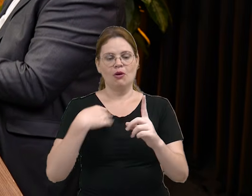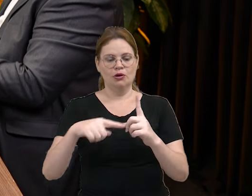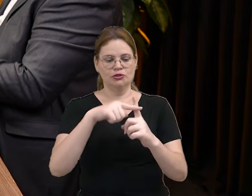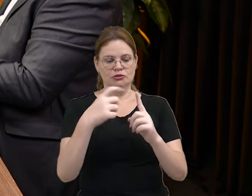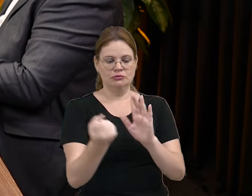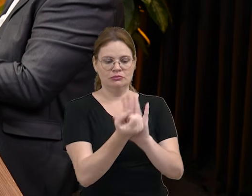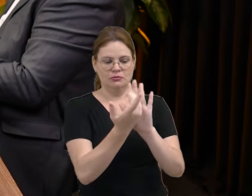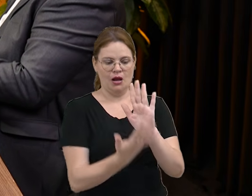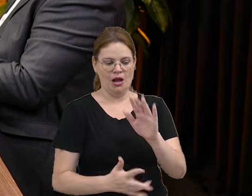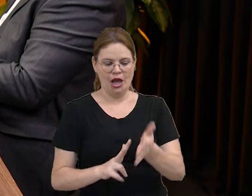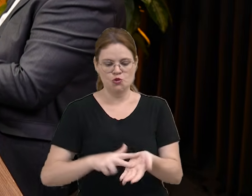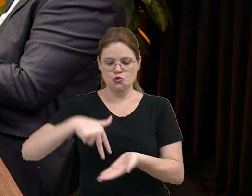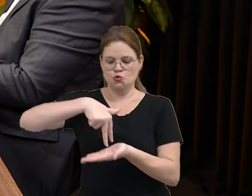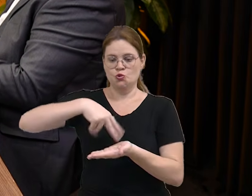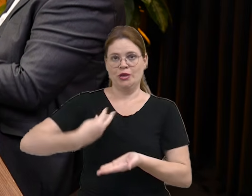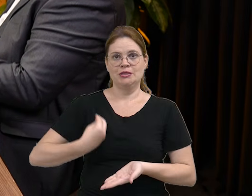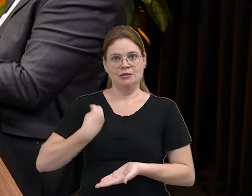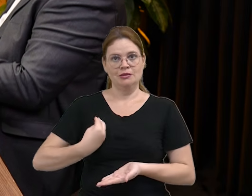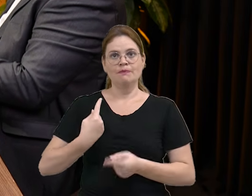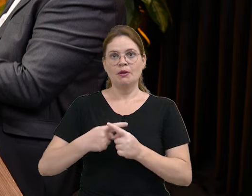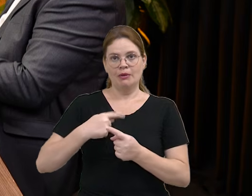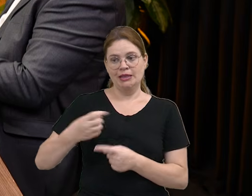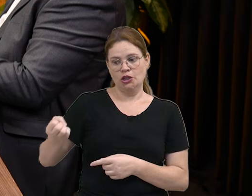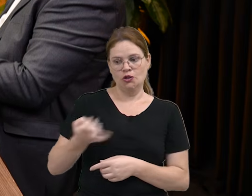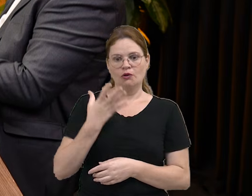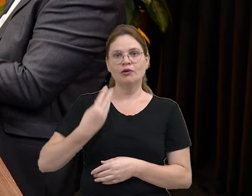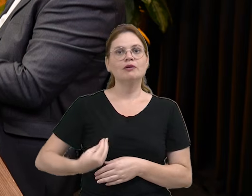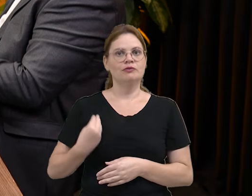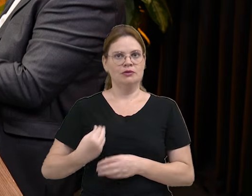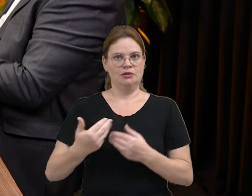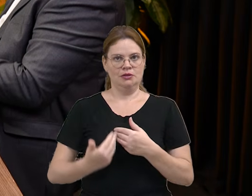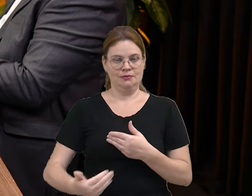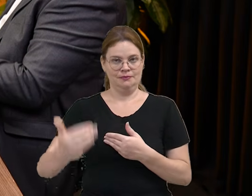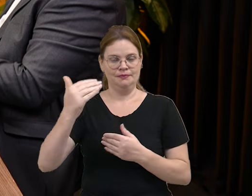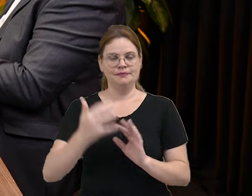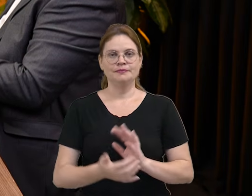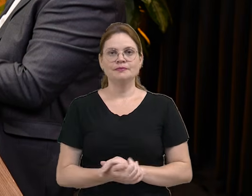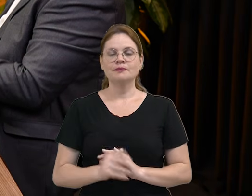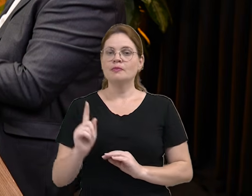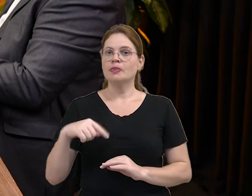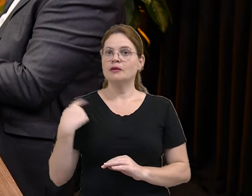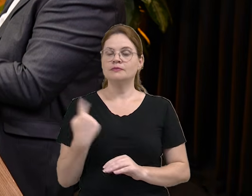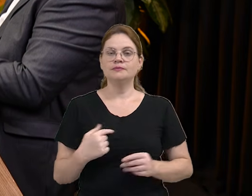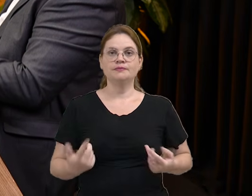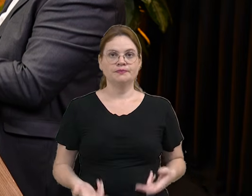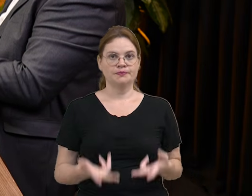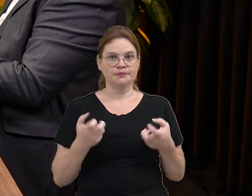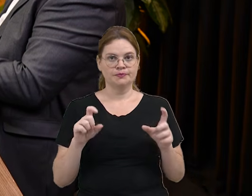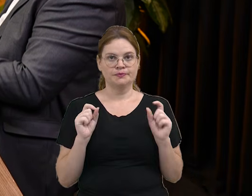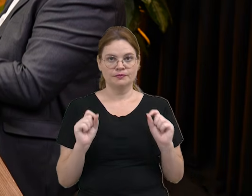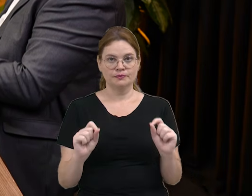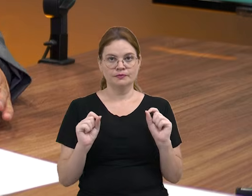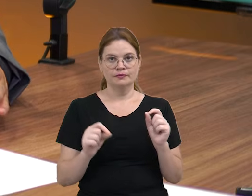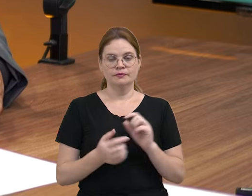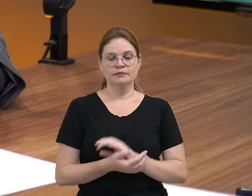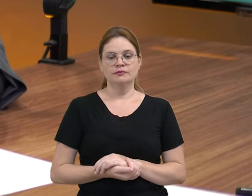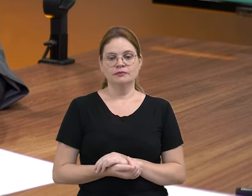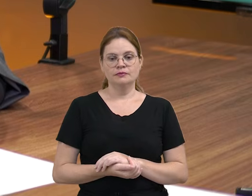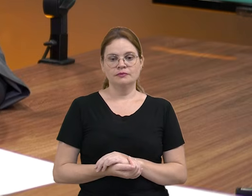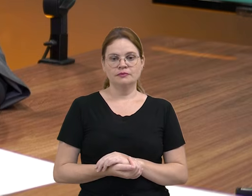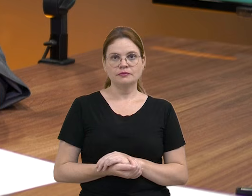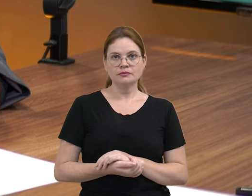completo, onde aí sim há um novo nascimento. Então, nós vemos aqui que